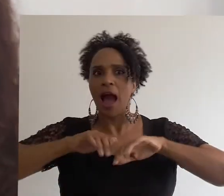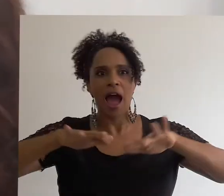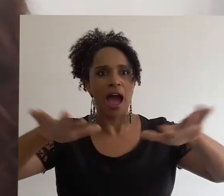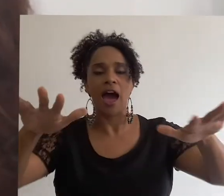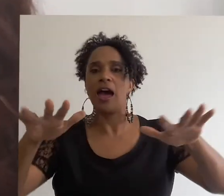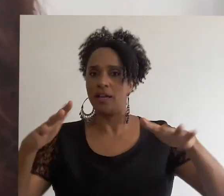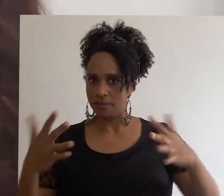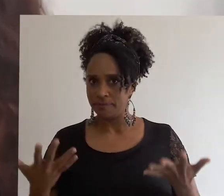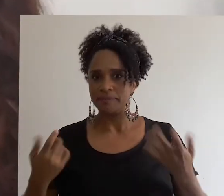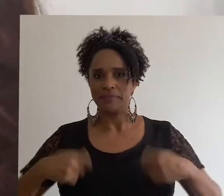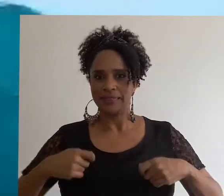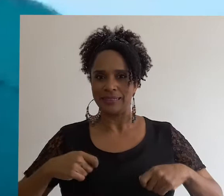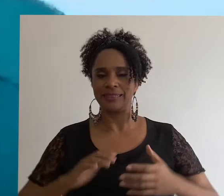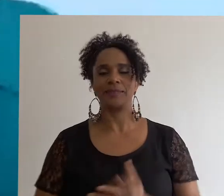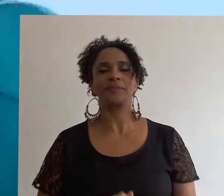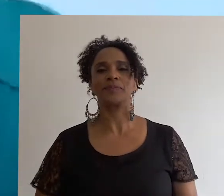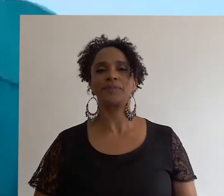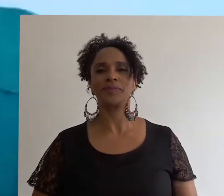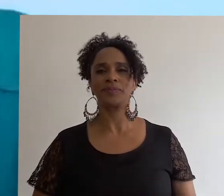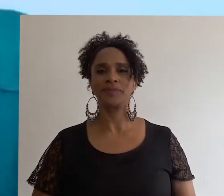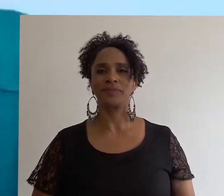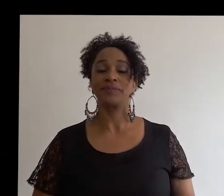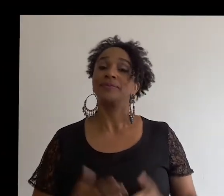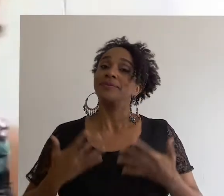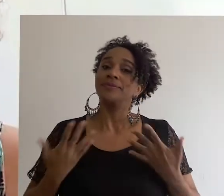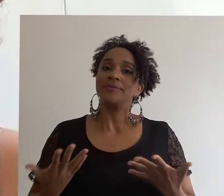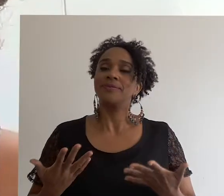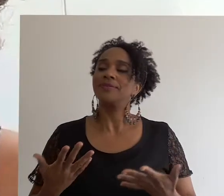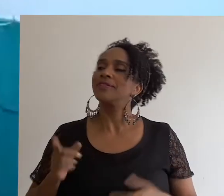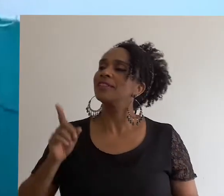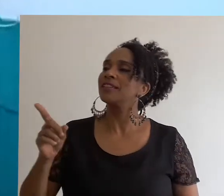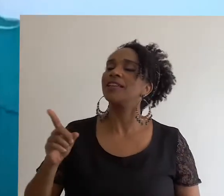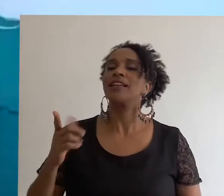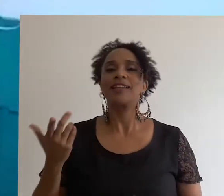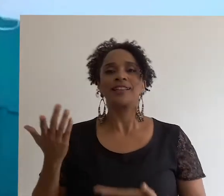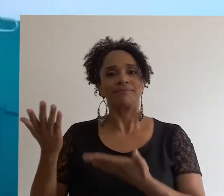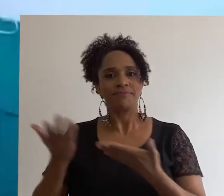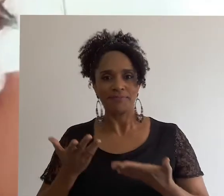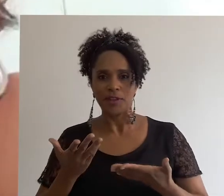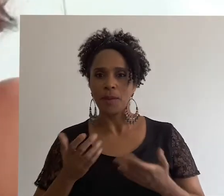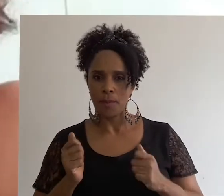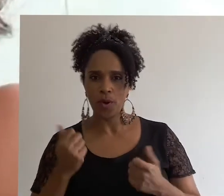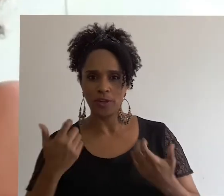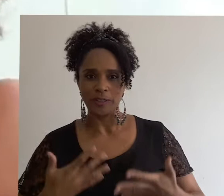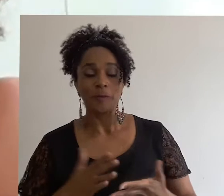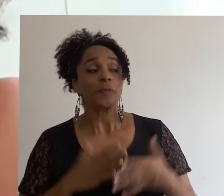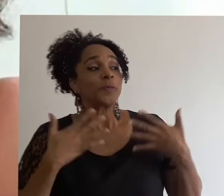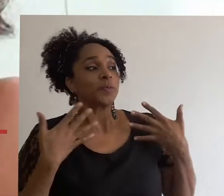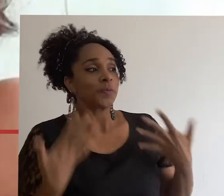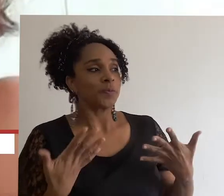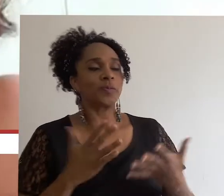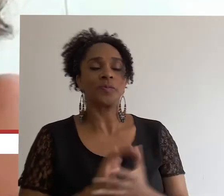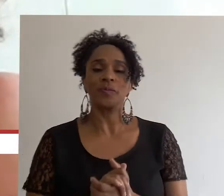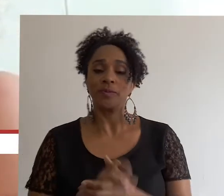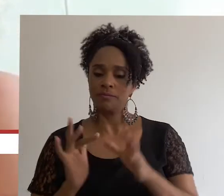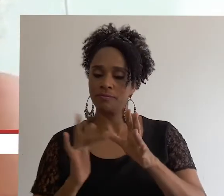nossas redes e o nosso site têm. Muito obrigada, Simone. Agora eu queria ouvir um pouco também Laís Andrade. Então, Bárbara, nesse cenário,